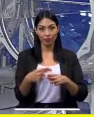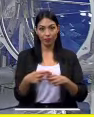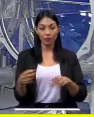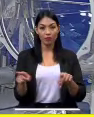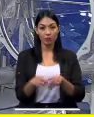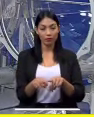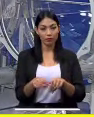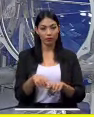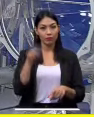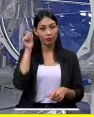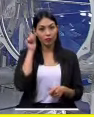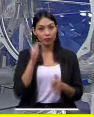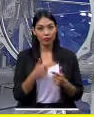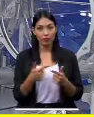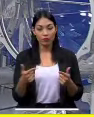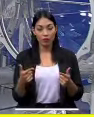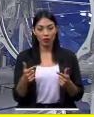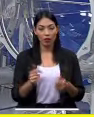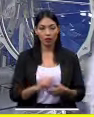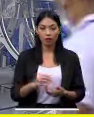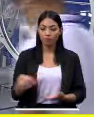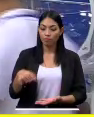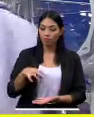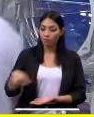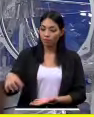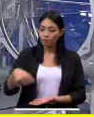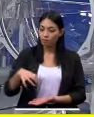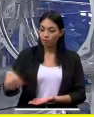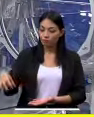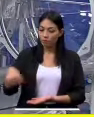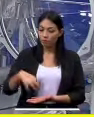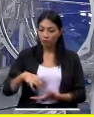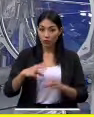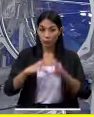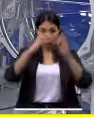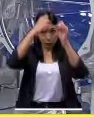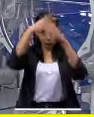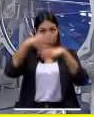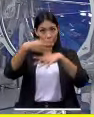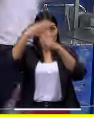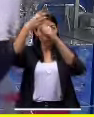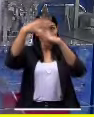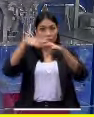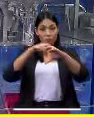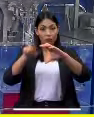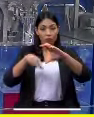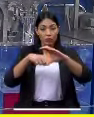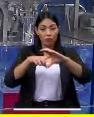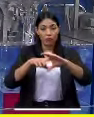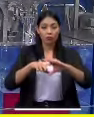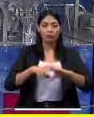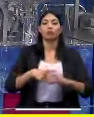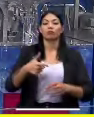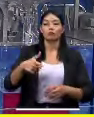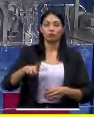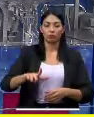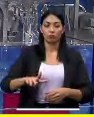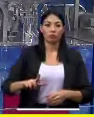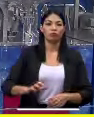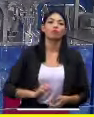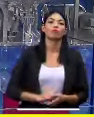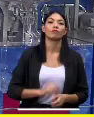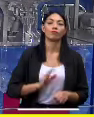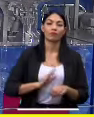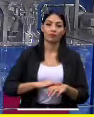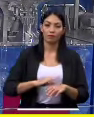Letícia, nossa garota da sorte, vão realizar este procedimento de reabastecimento do globo, recolhendo as 7 dezenas sorteadas na Time